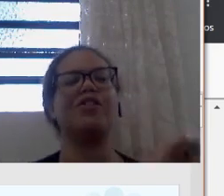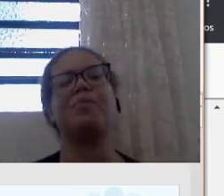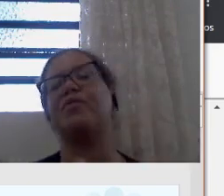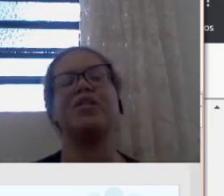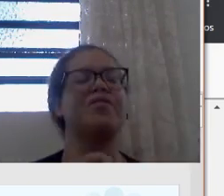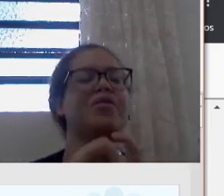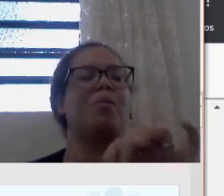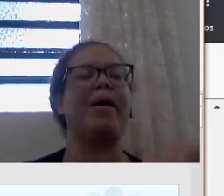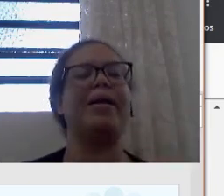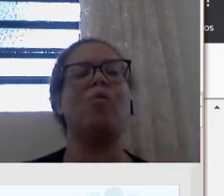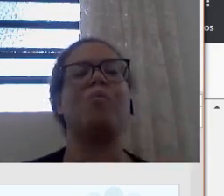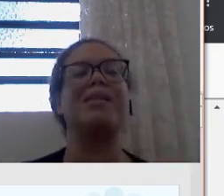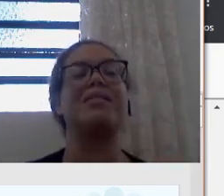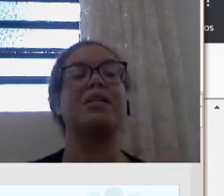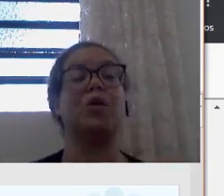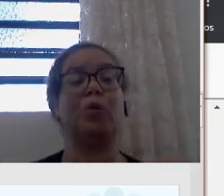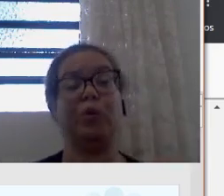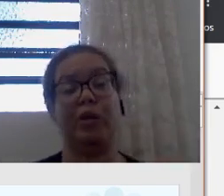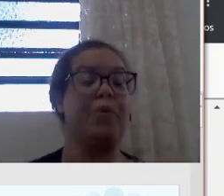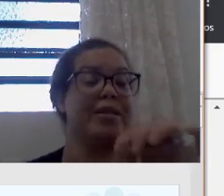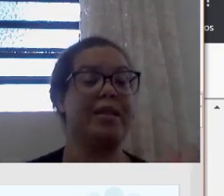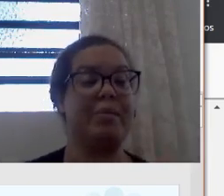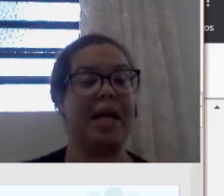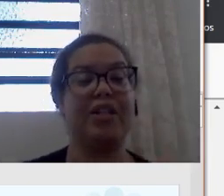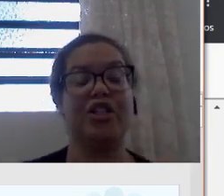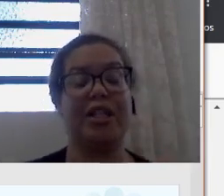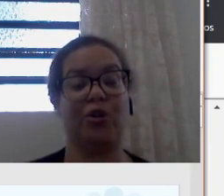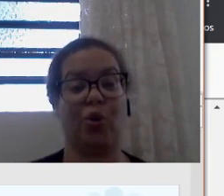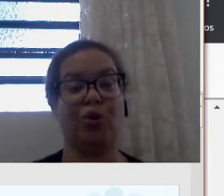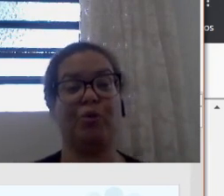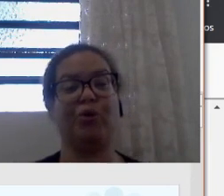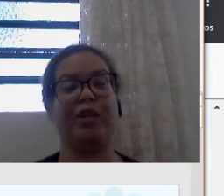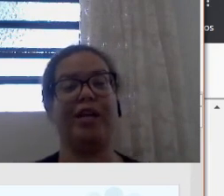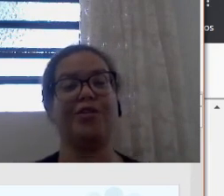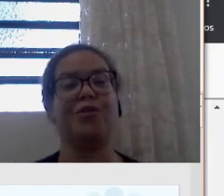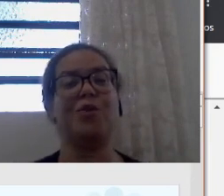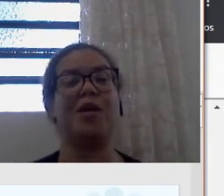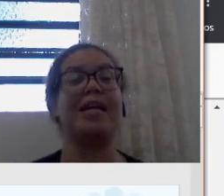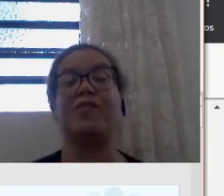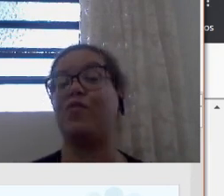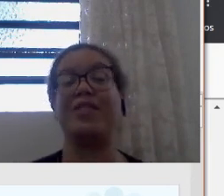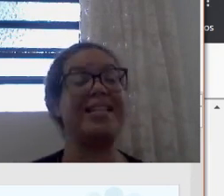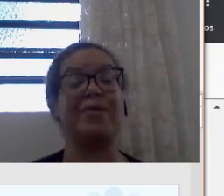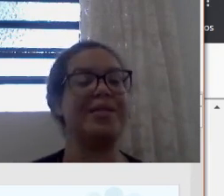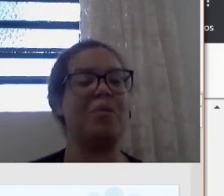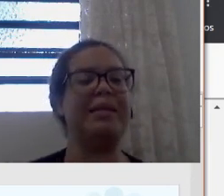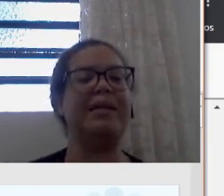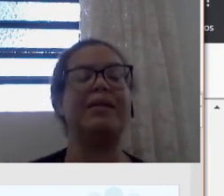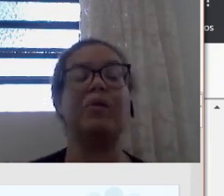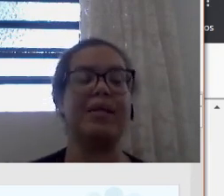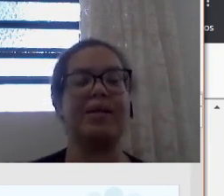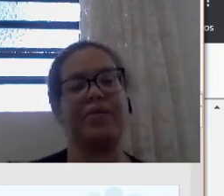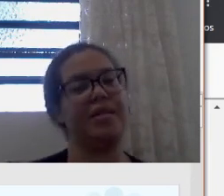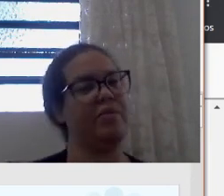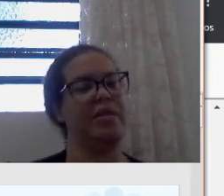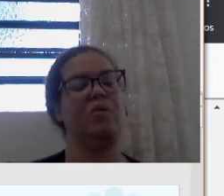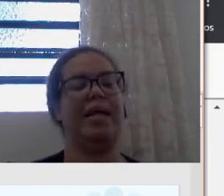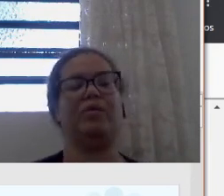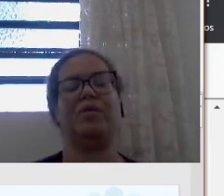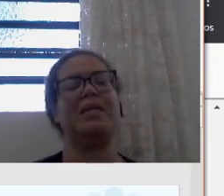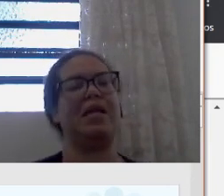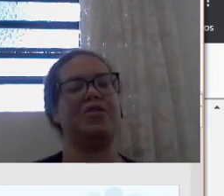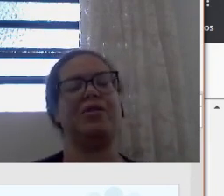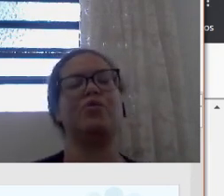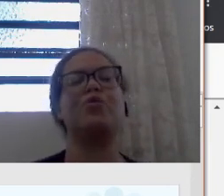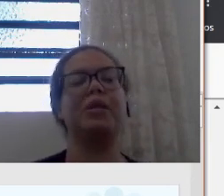minha mensagem para vocês tomarem alguma ação depois que terminarem de ler todo o meu texto e vocês não estão mandando, então quer dizer que vocês não